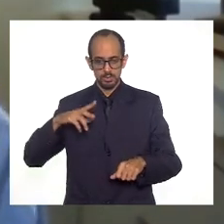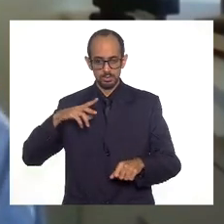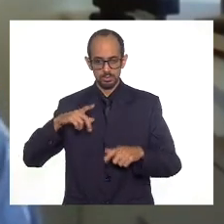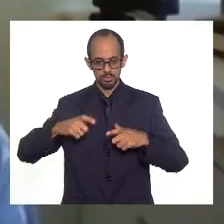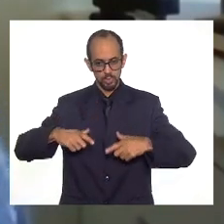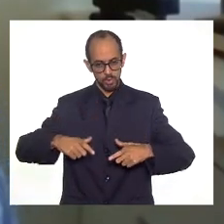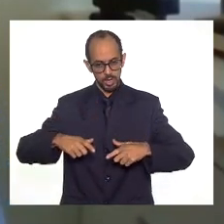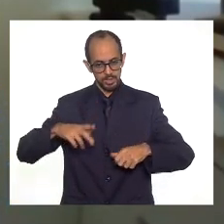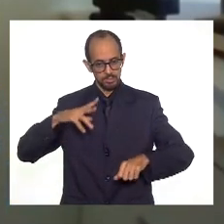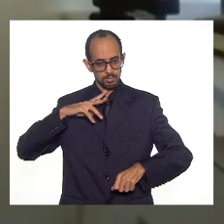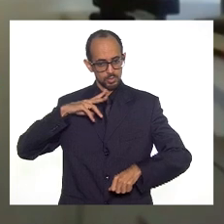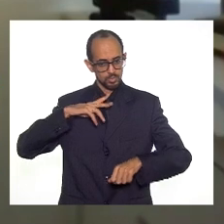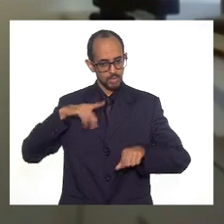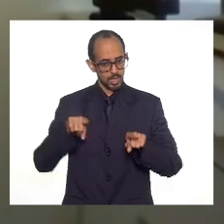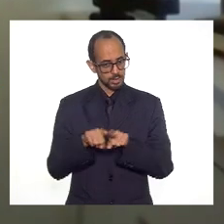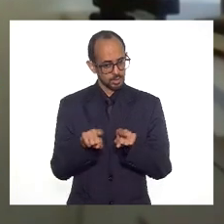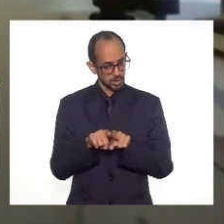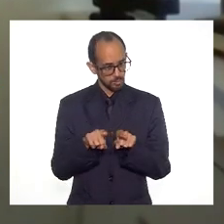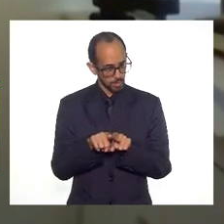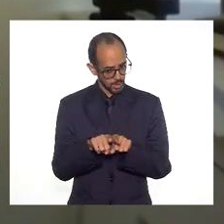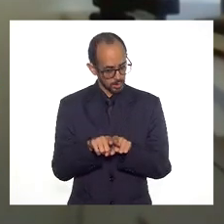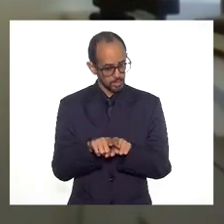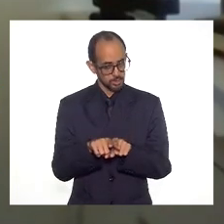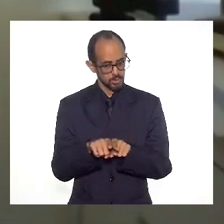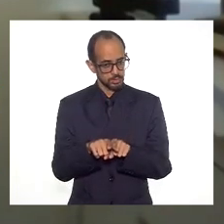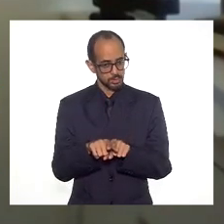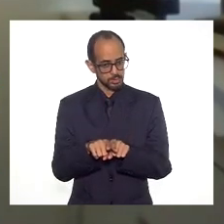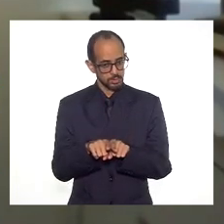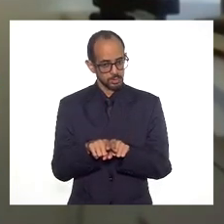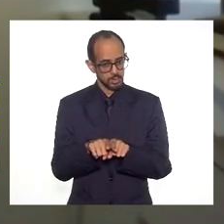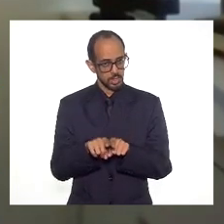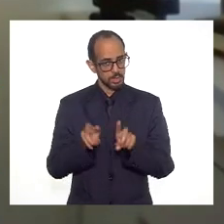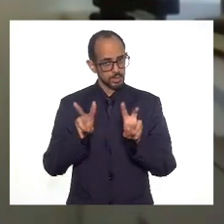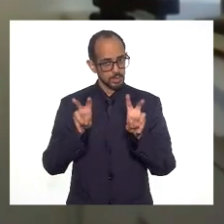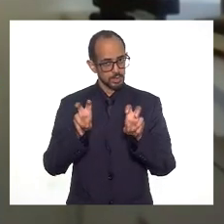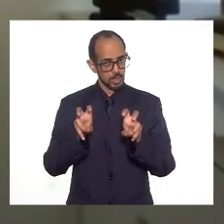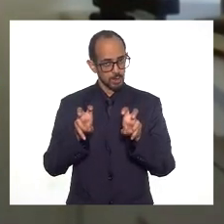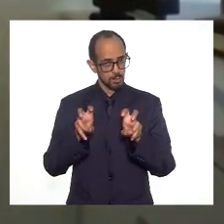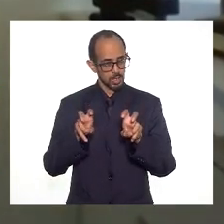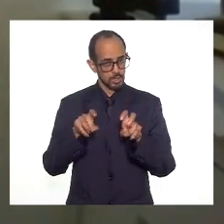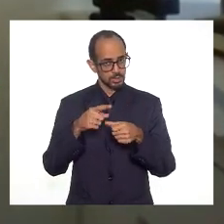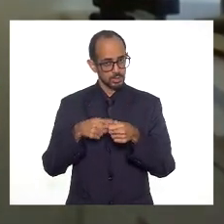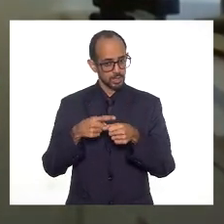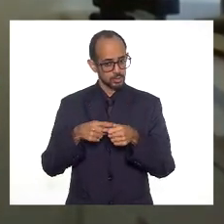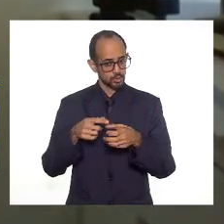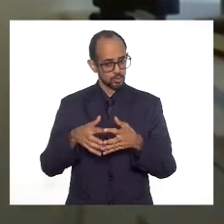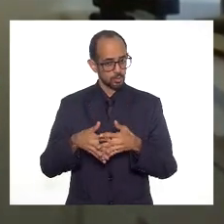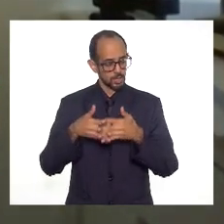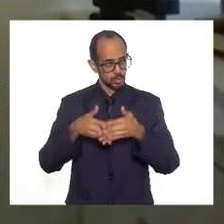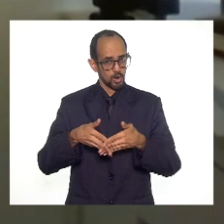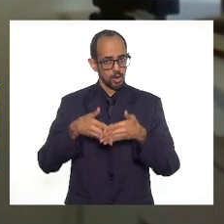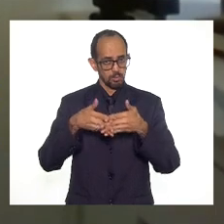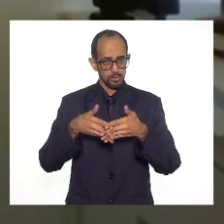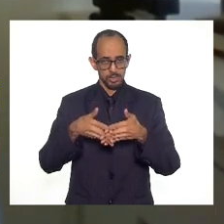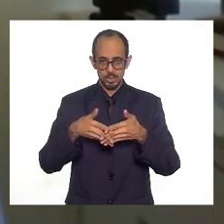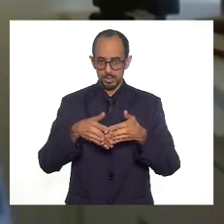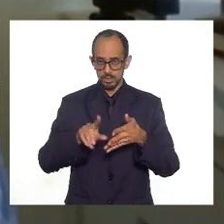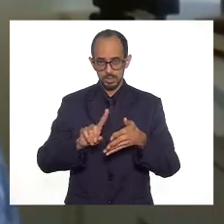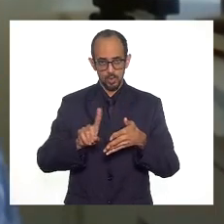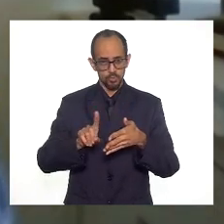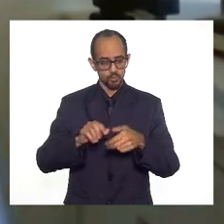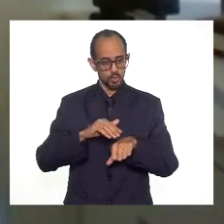privadas. Esse tema lá em Petrópolis não foi